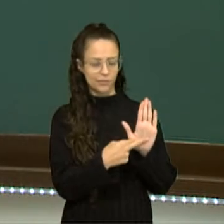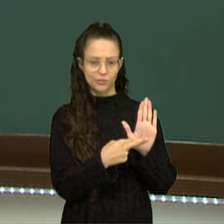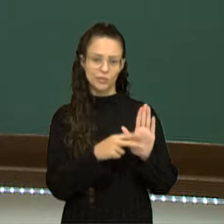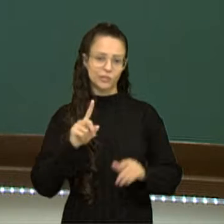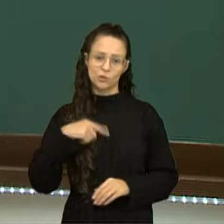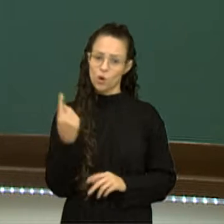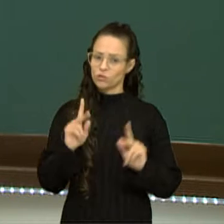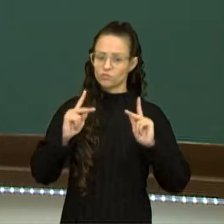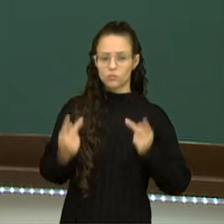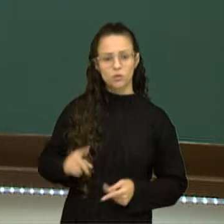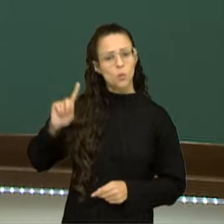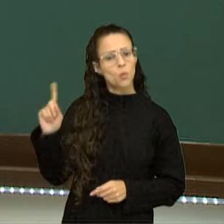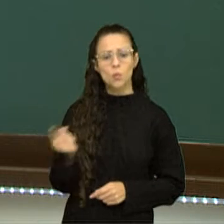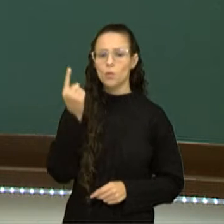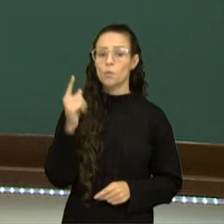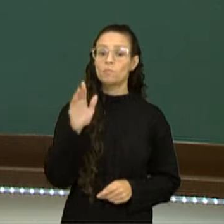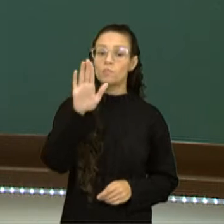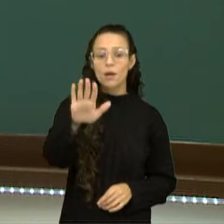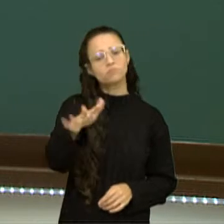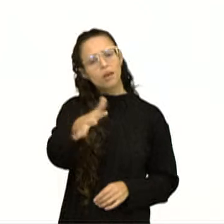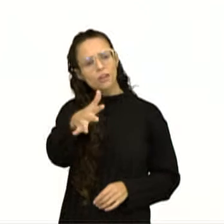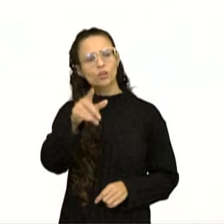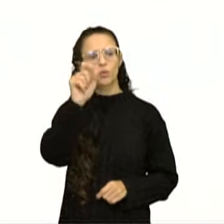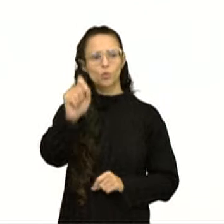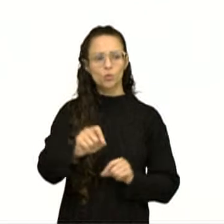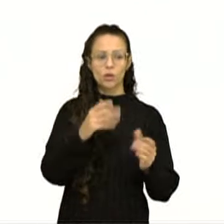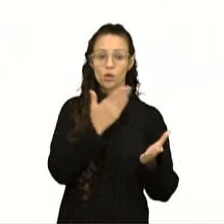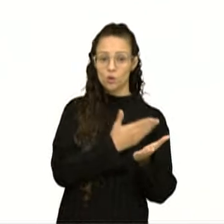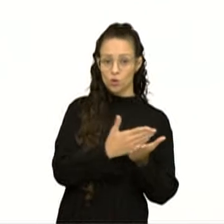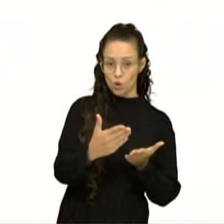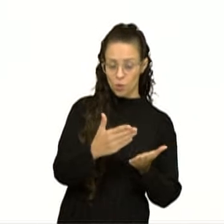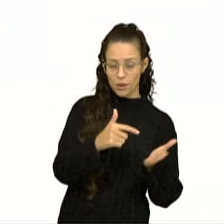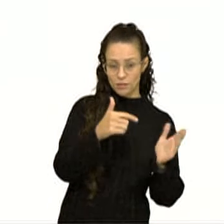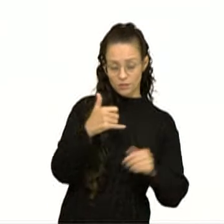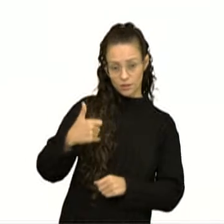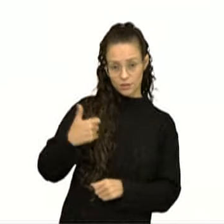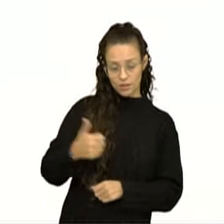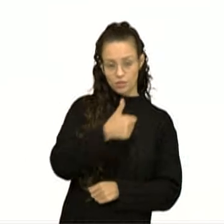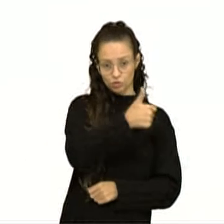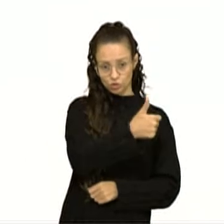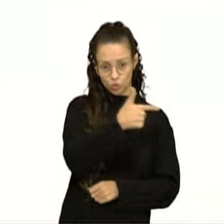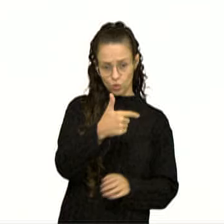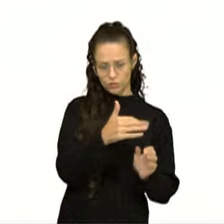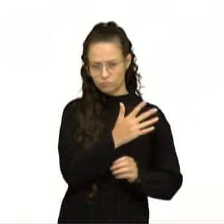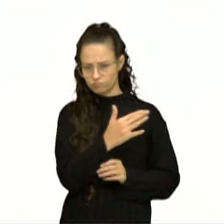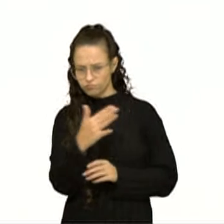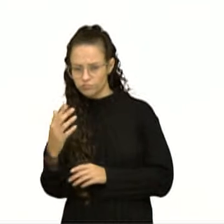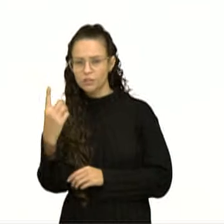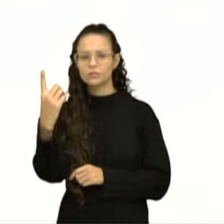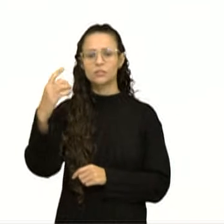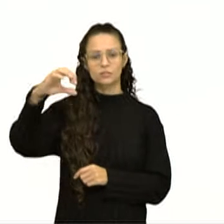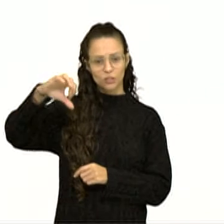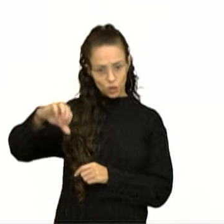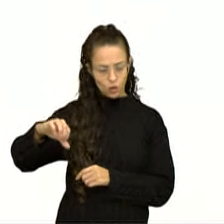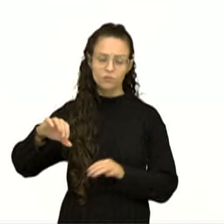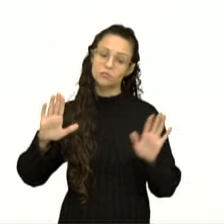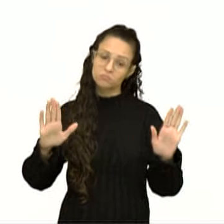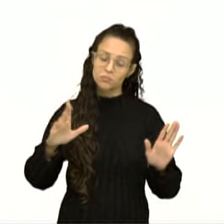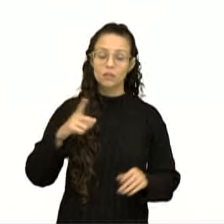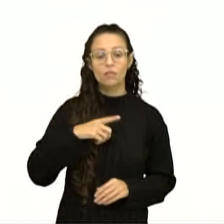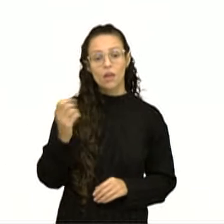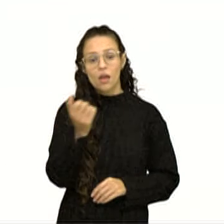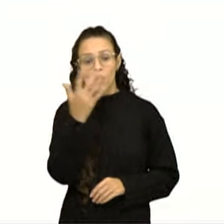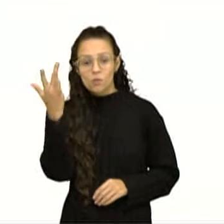seres únicos, porém a média aí é dos 12 aos 19 anos, tá? Tem gente que entra